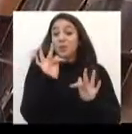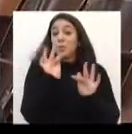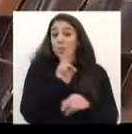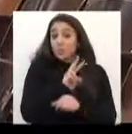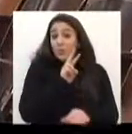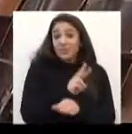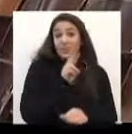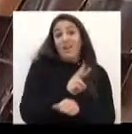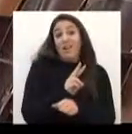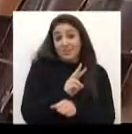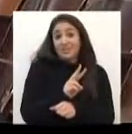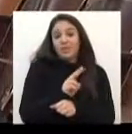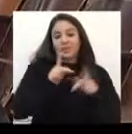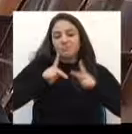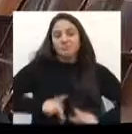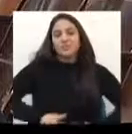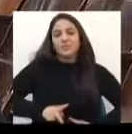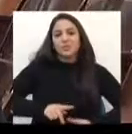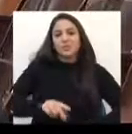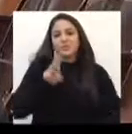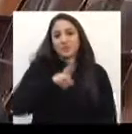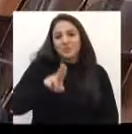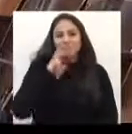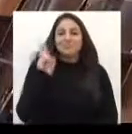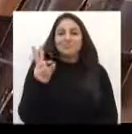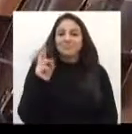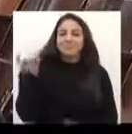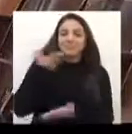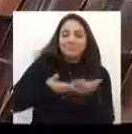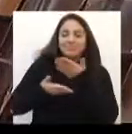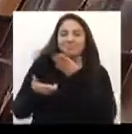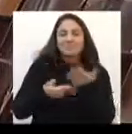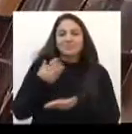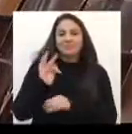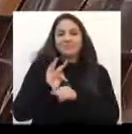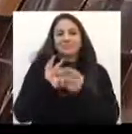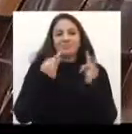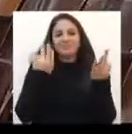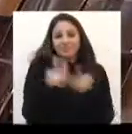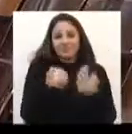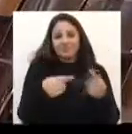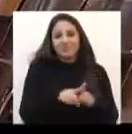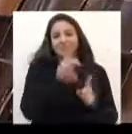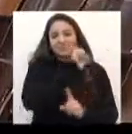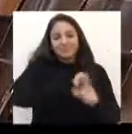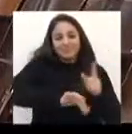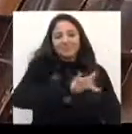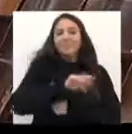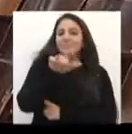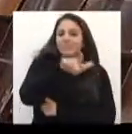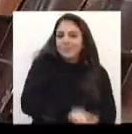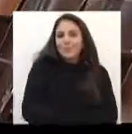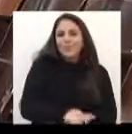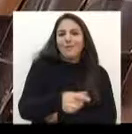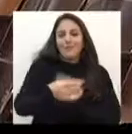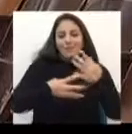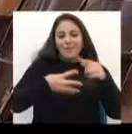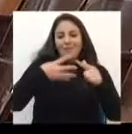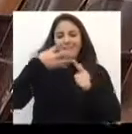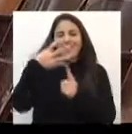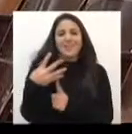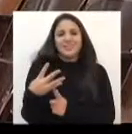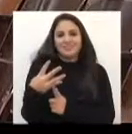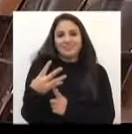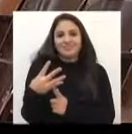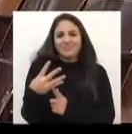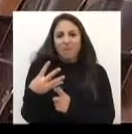tornam usuários, o atendimento à família e a ressocialização. Esses quatro eixos sendo